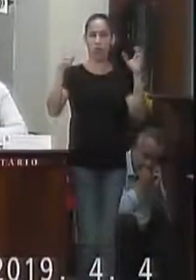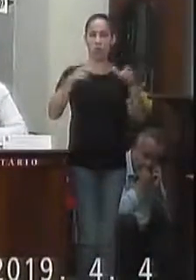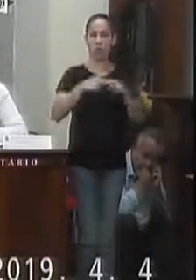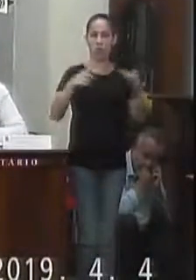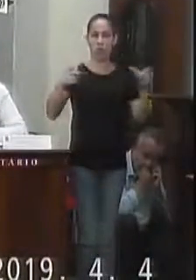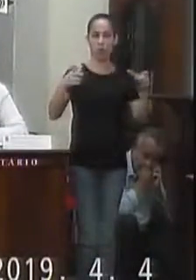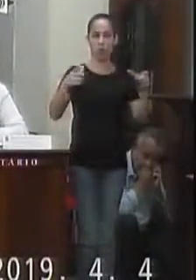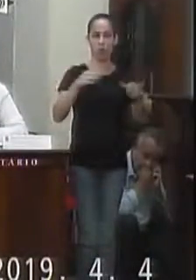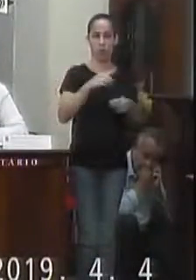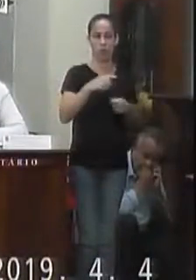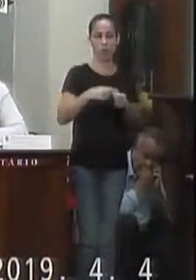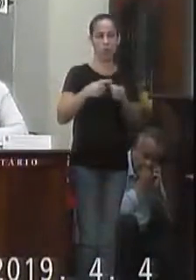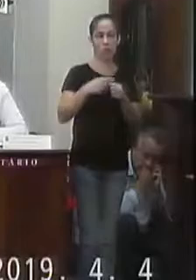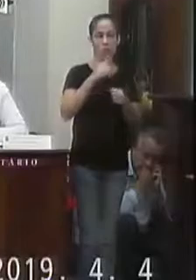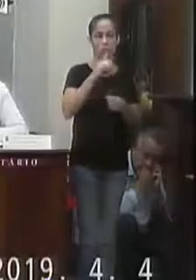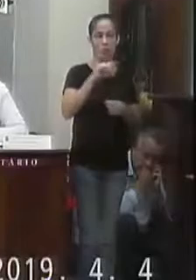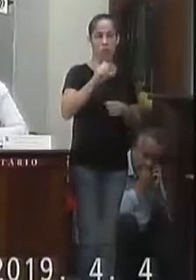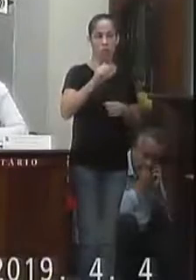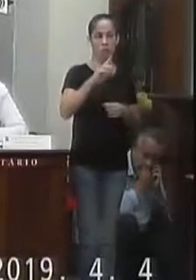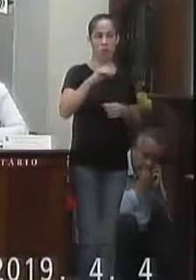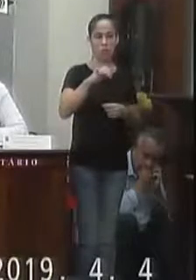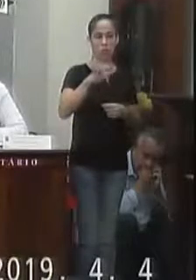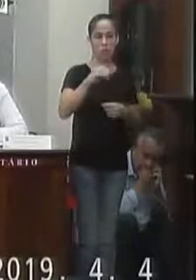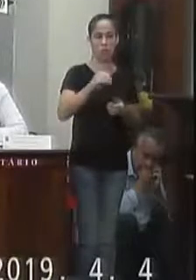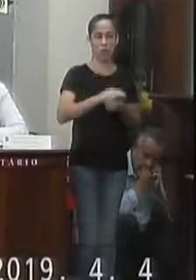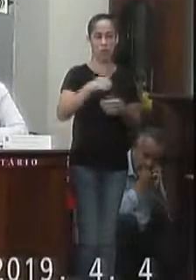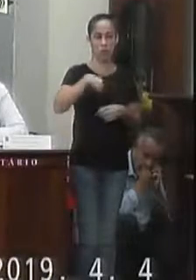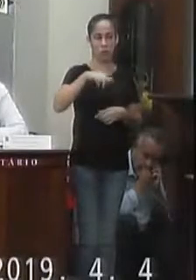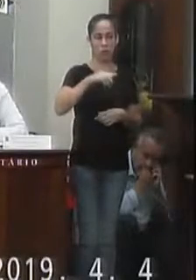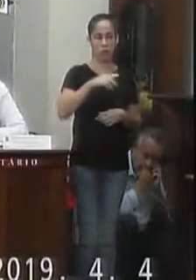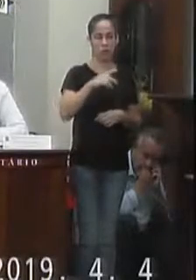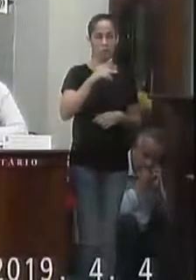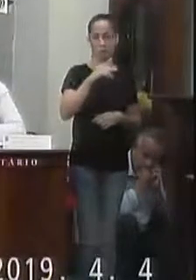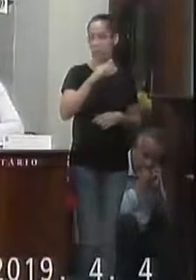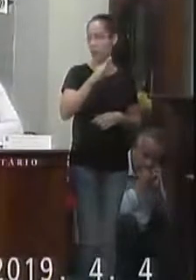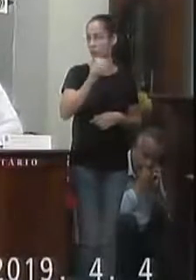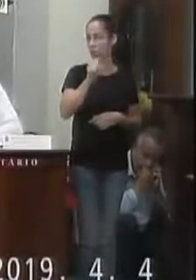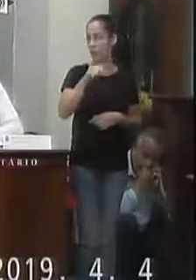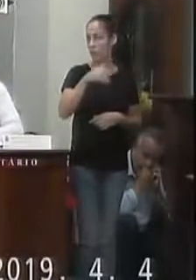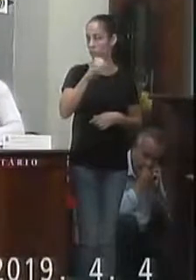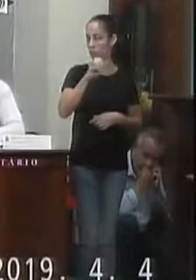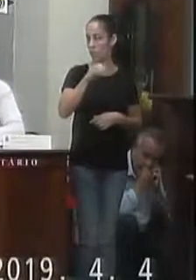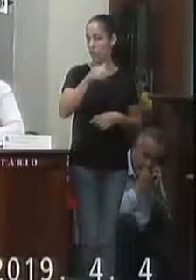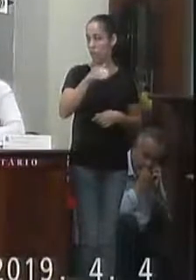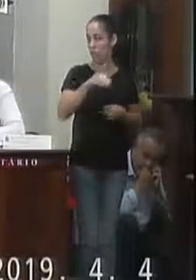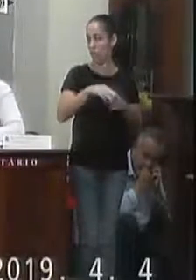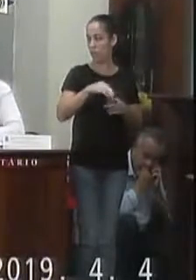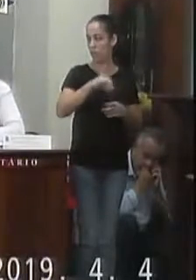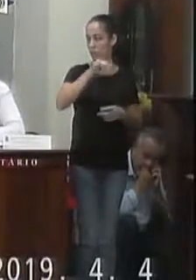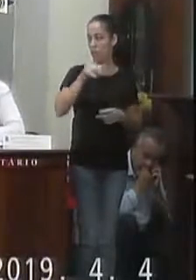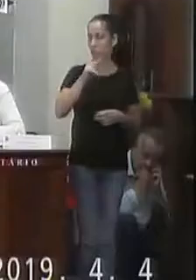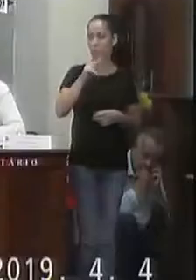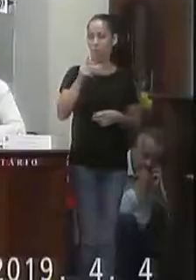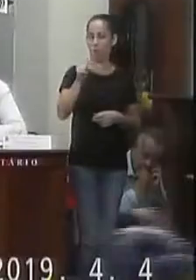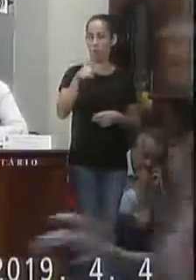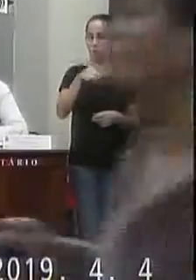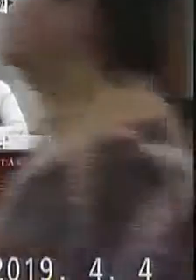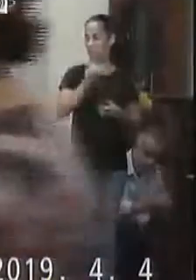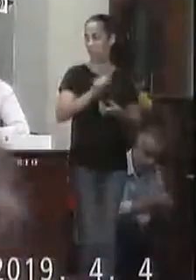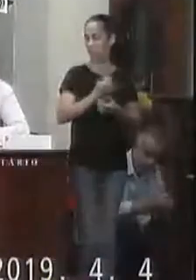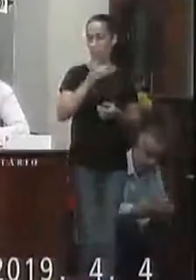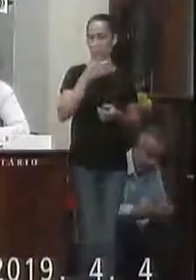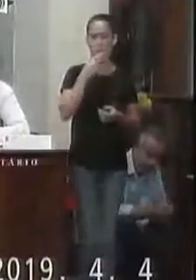mais populacional. Então, eu acho de grande valia a gente ir para Barão de Juparanã. Não estou falando que vocês não vão, mas que seja respeitado isso, porque só se falou